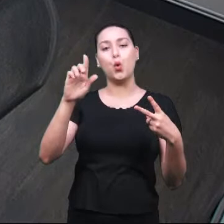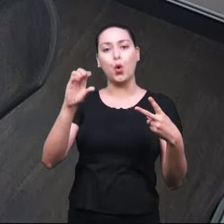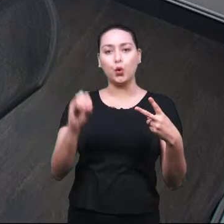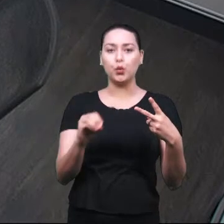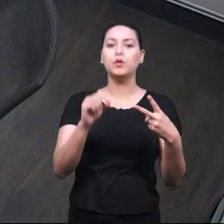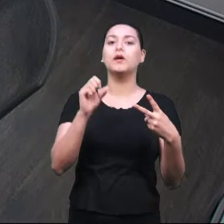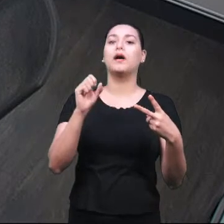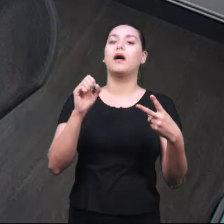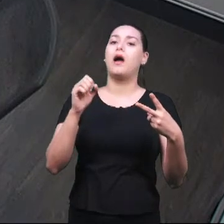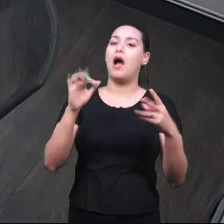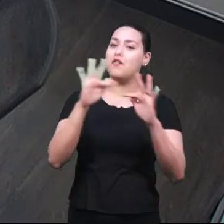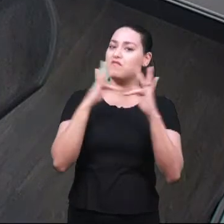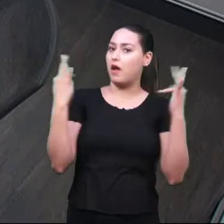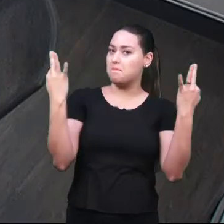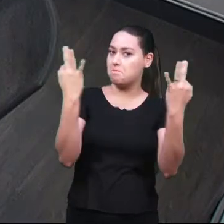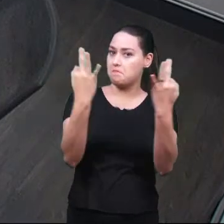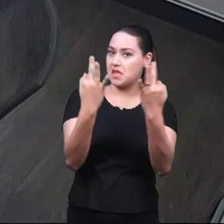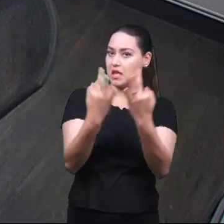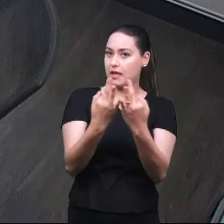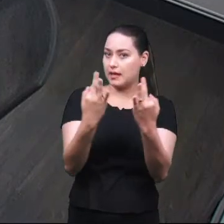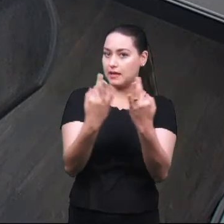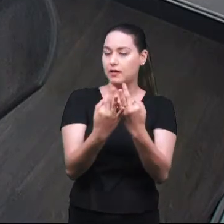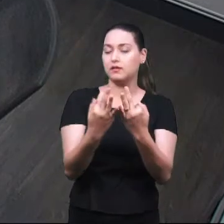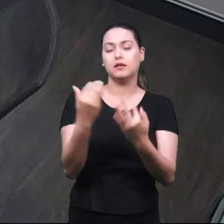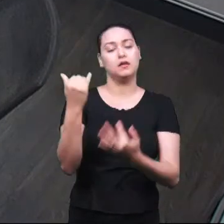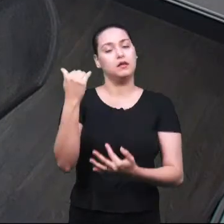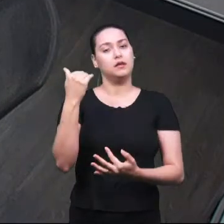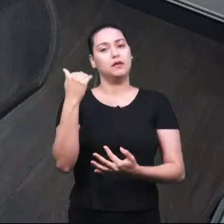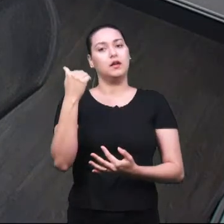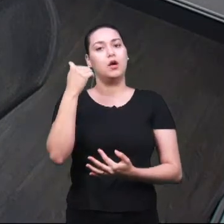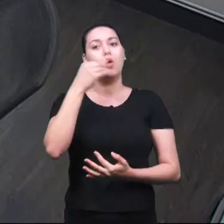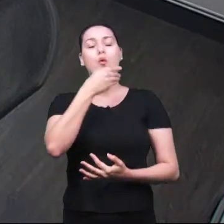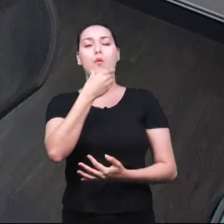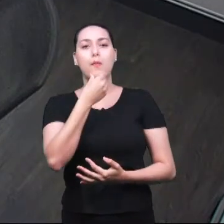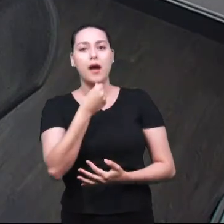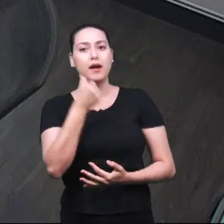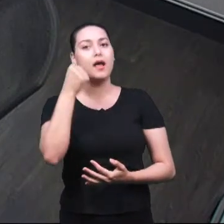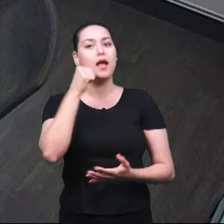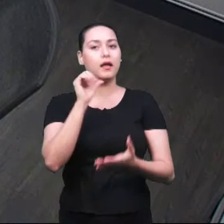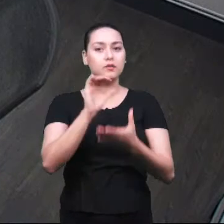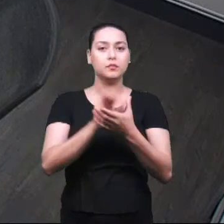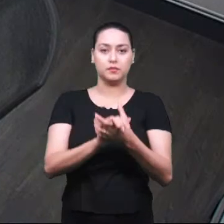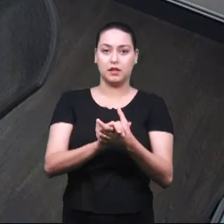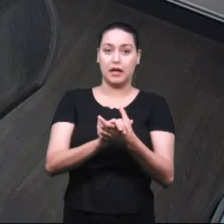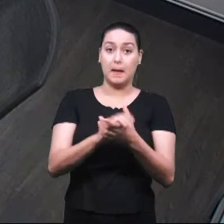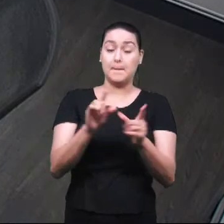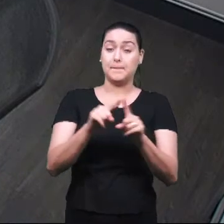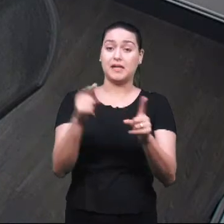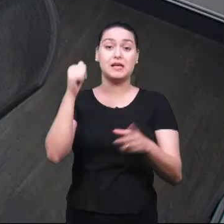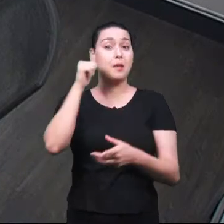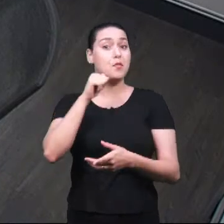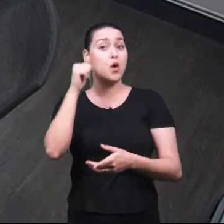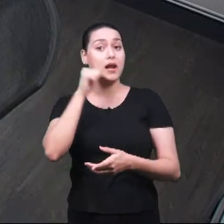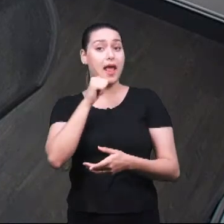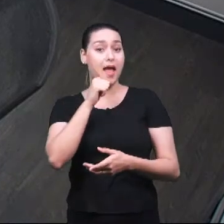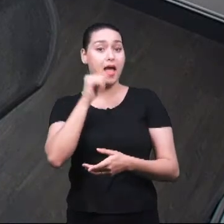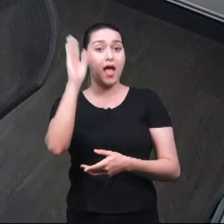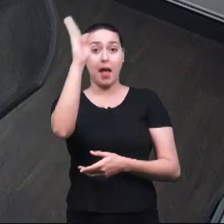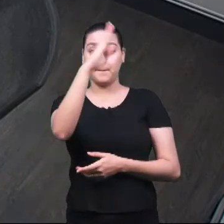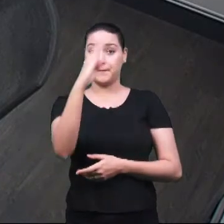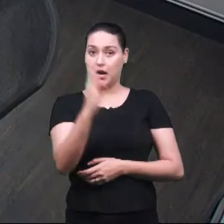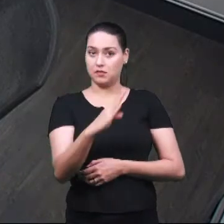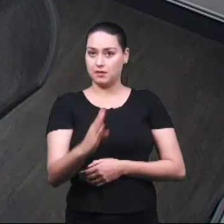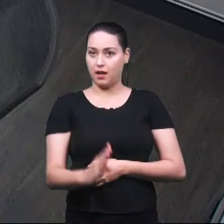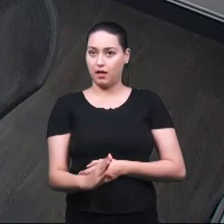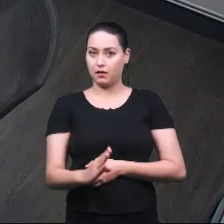suíço com a sua esposa. A esposa é brasileira. E nós temos uma irmã. É Pascoal ou